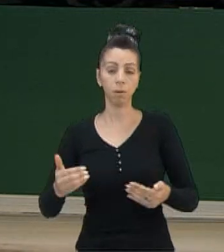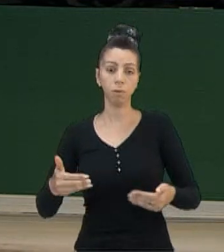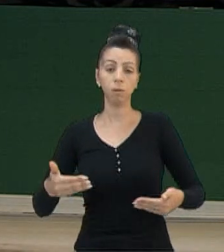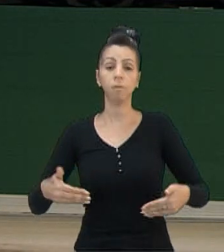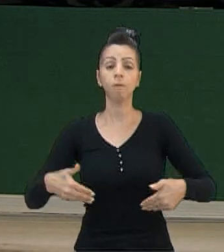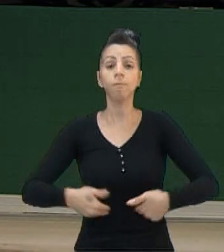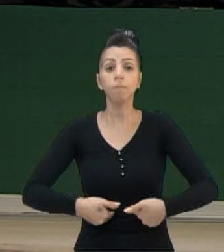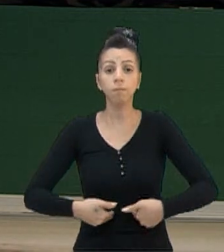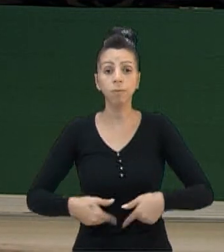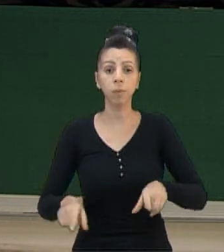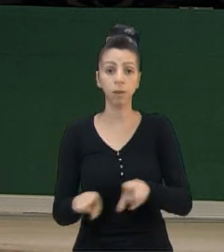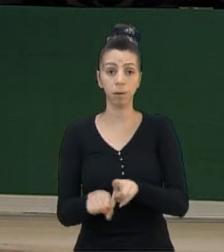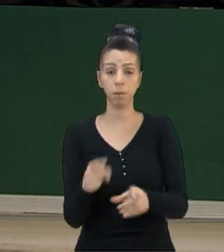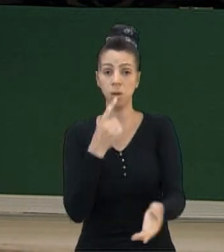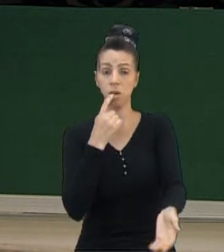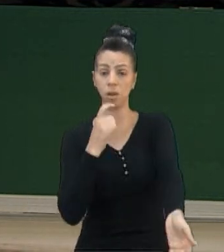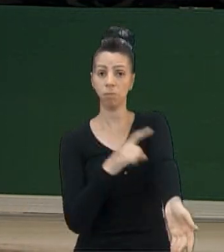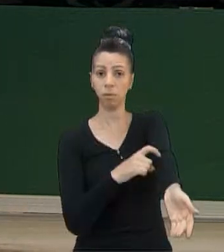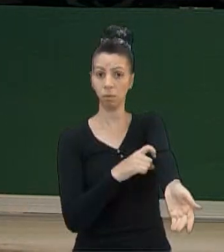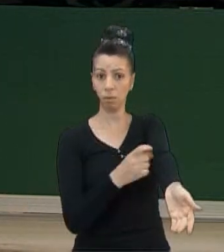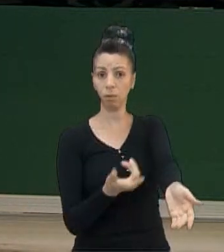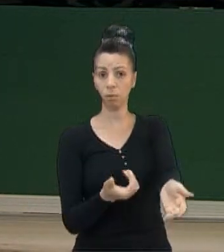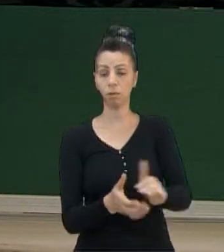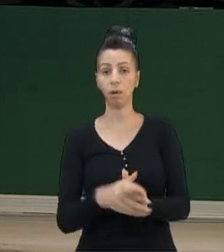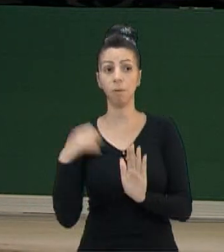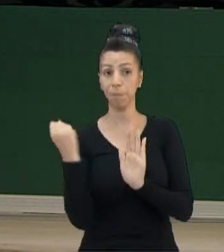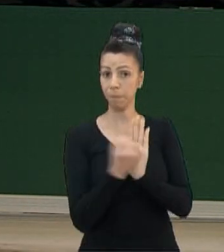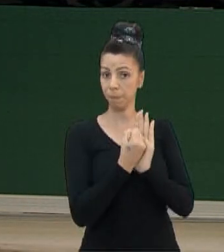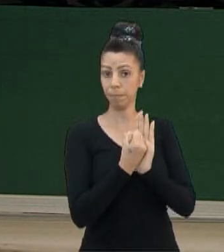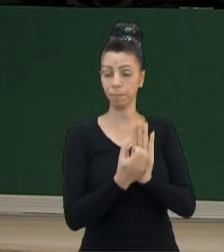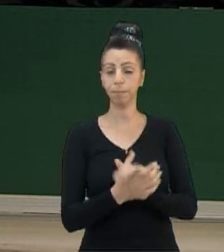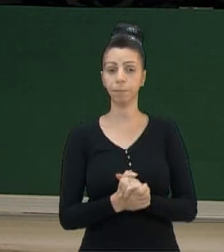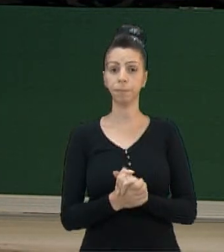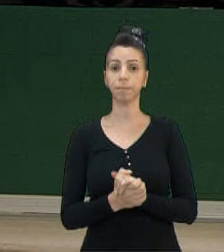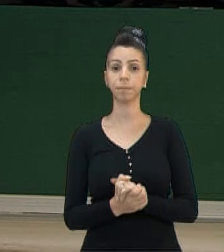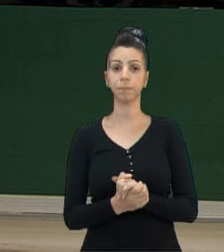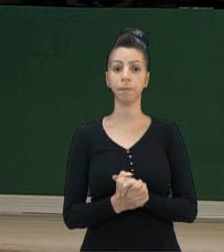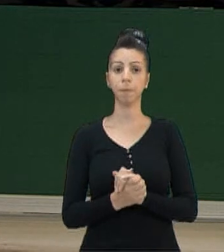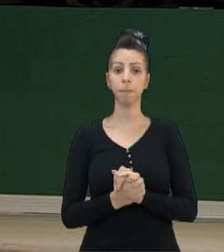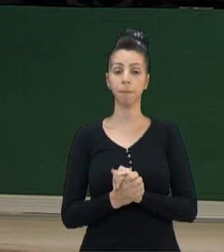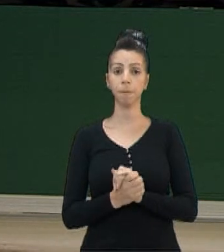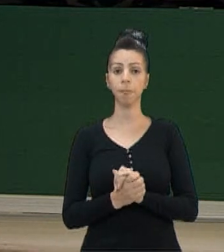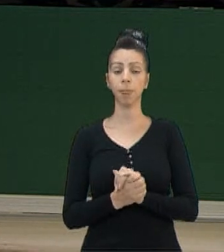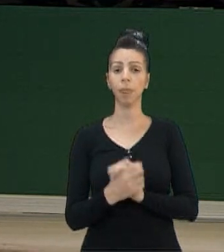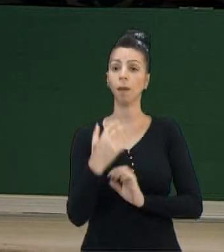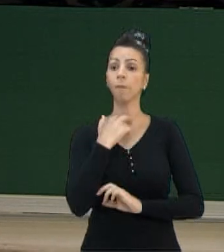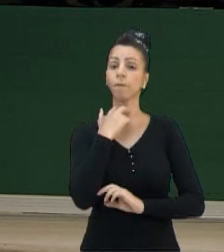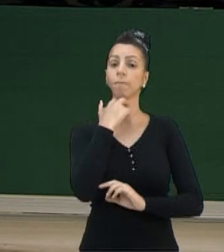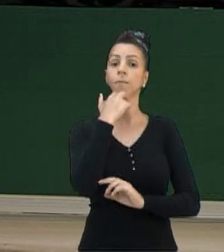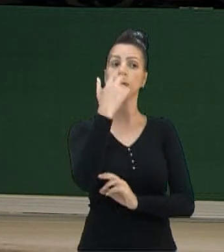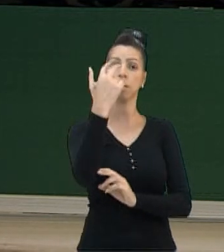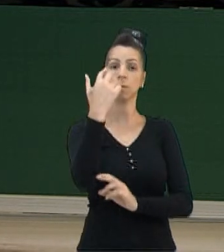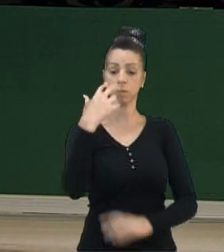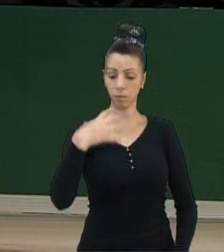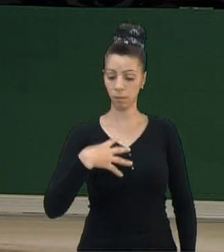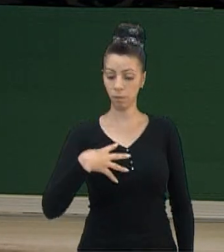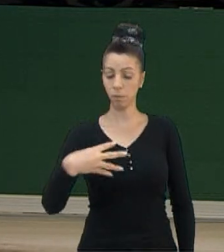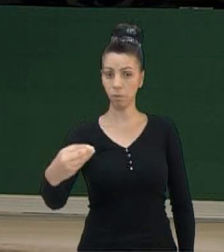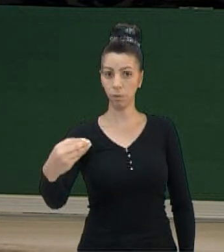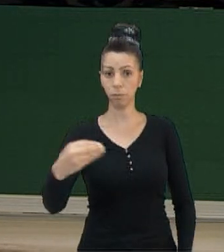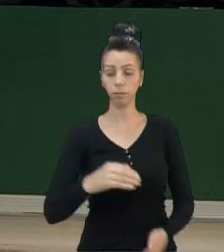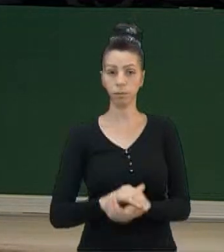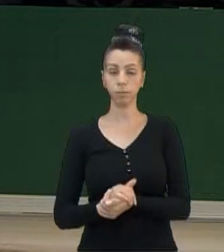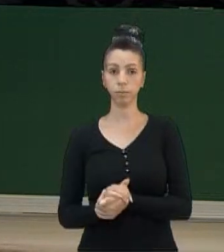E aí você fecha de uma maneira maravilhosa, que é nessa voz da filha. Então essa avó, você